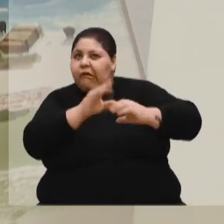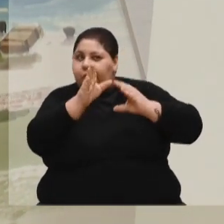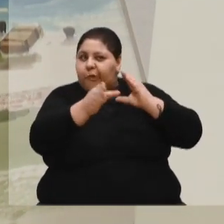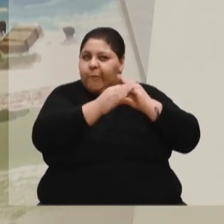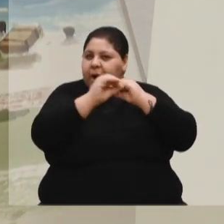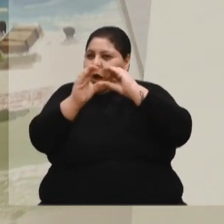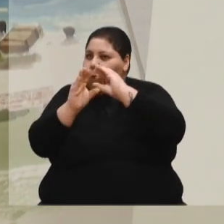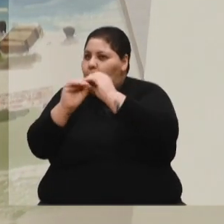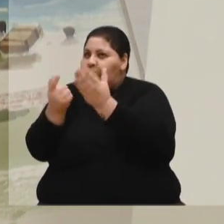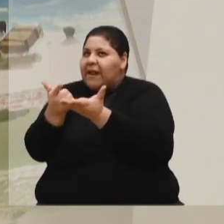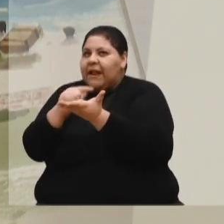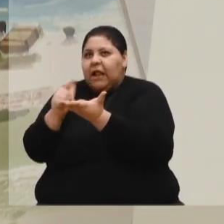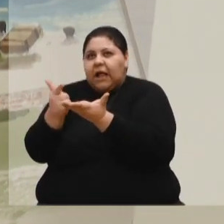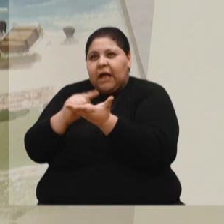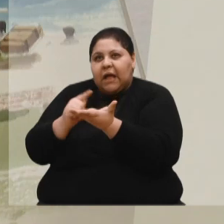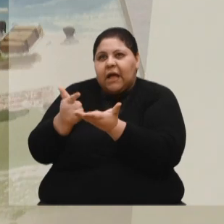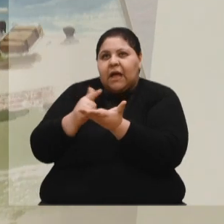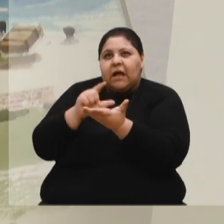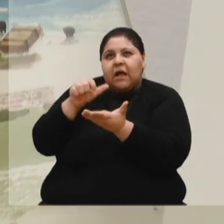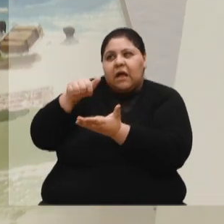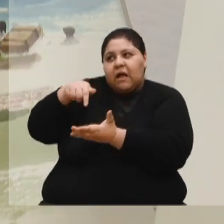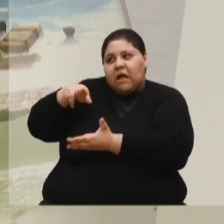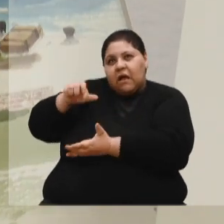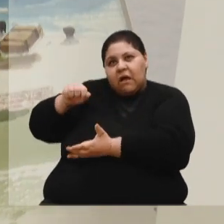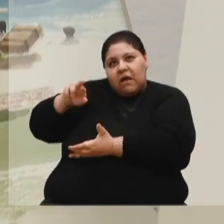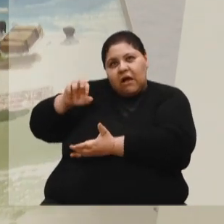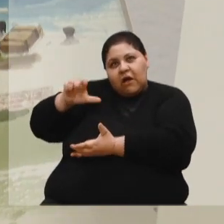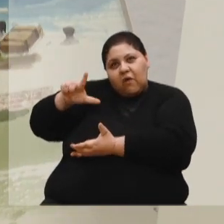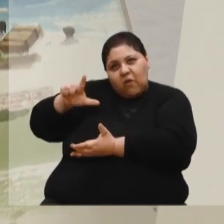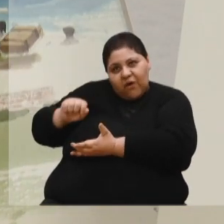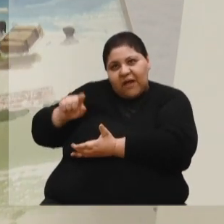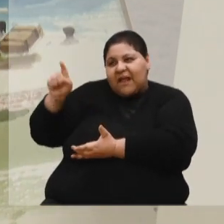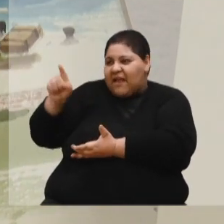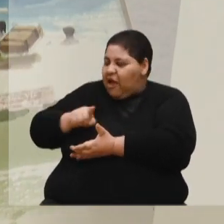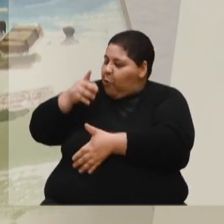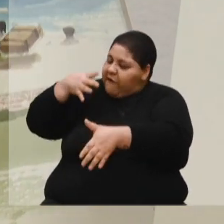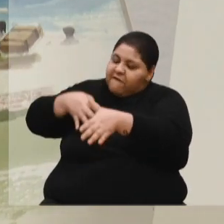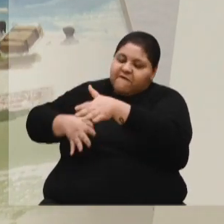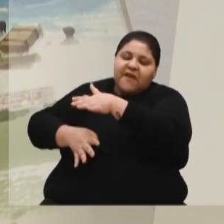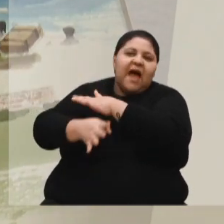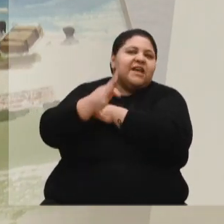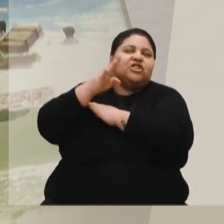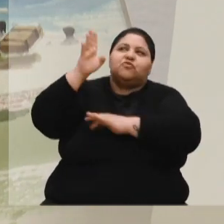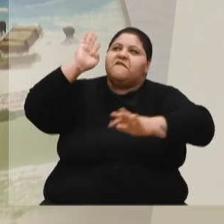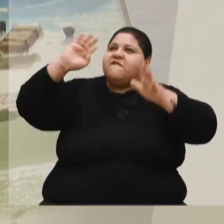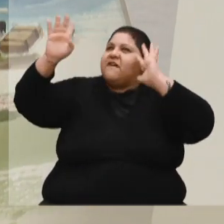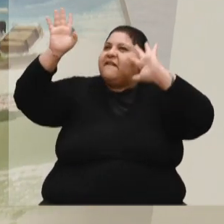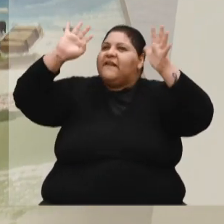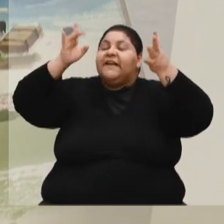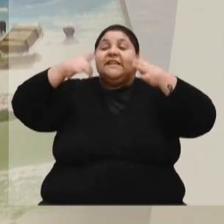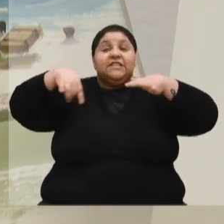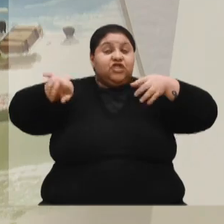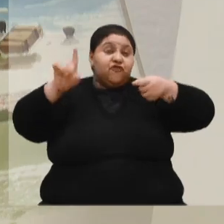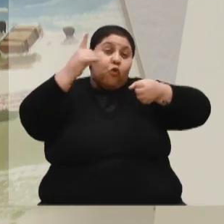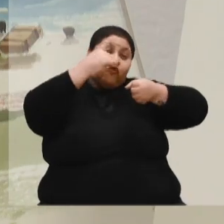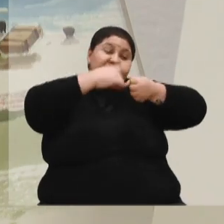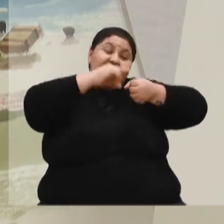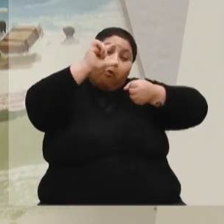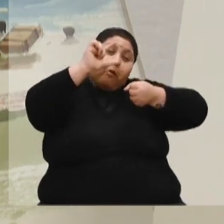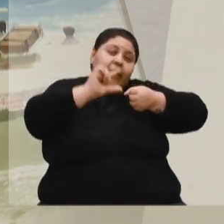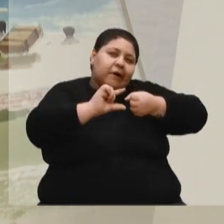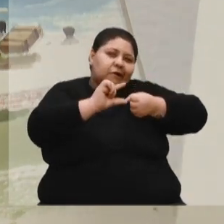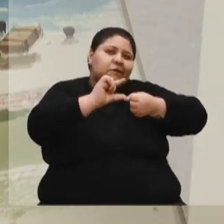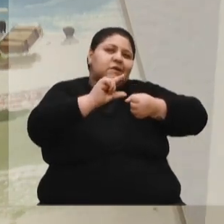completar o livro, né? Completar a aquarela em si. Então, é uma viagem, né? Porque se a gente voltar um pouquinho